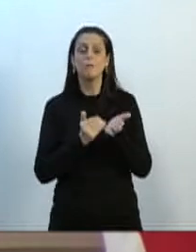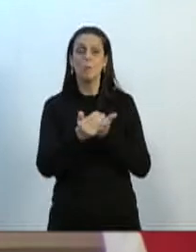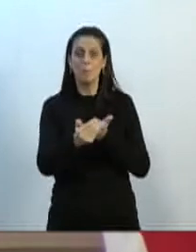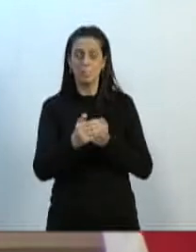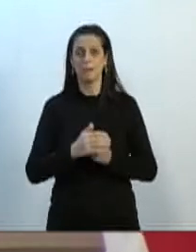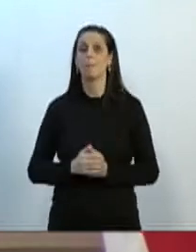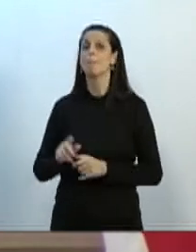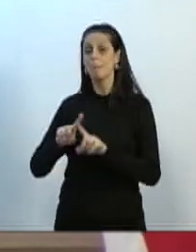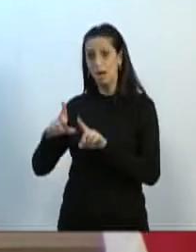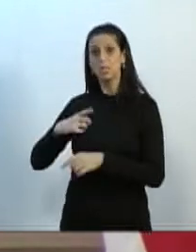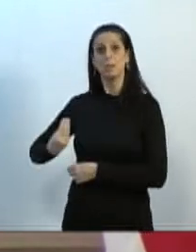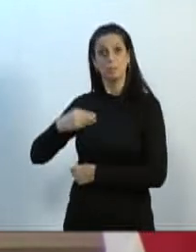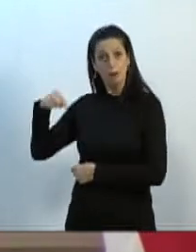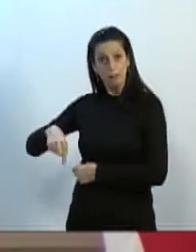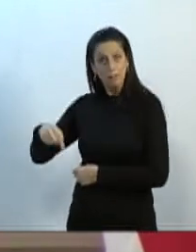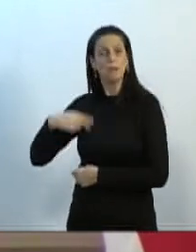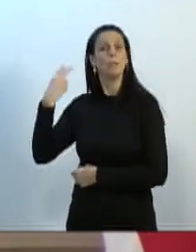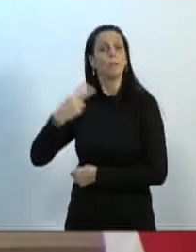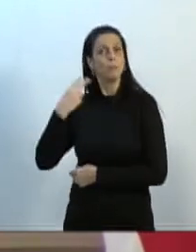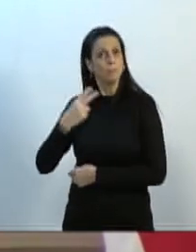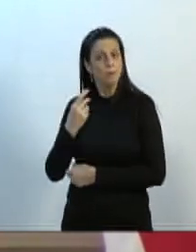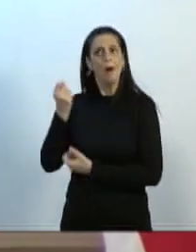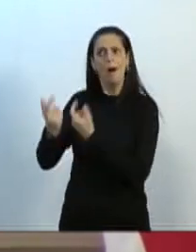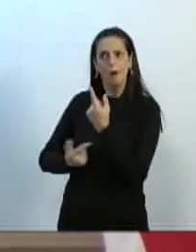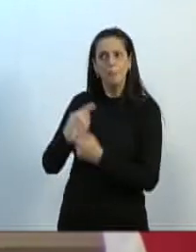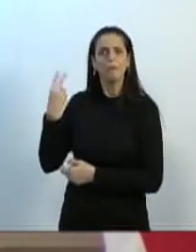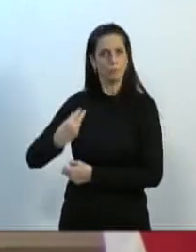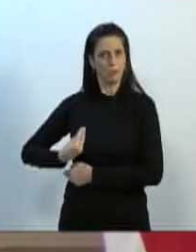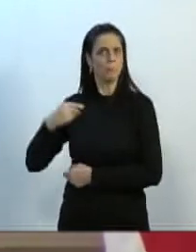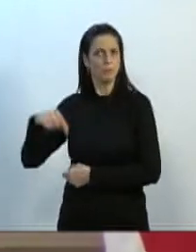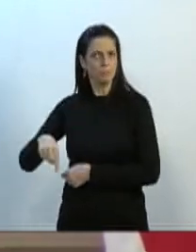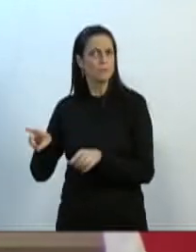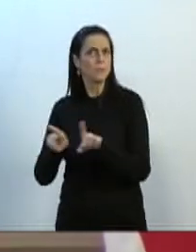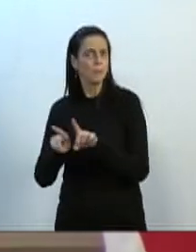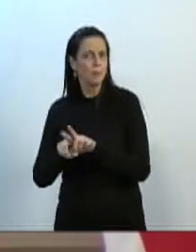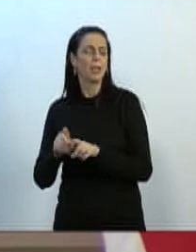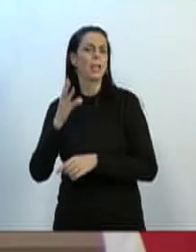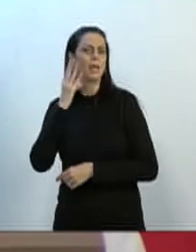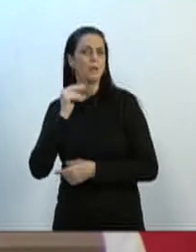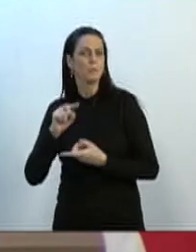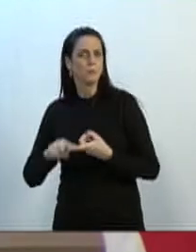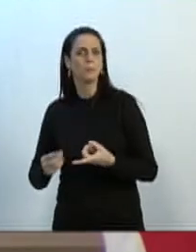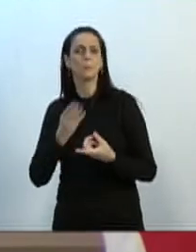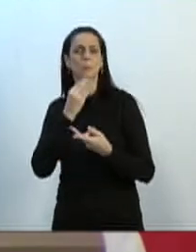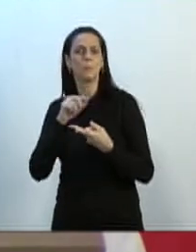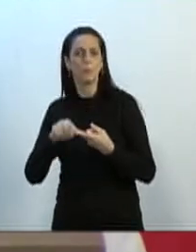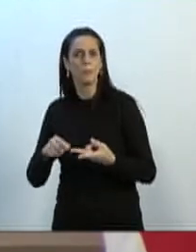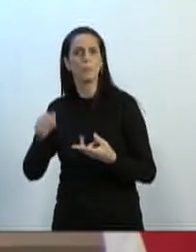vereador Almir, não é? E alguns vereadores, enfim, eles que